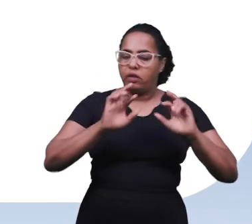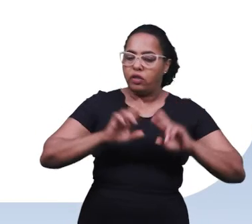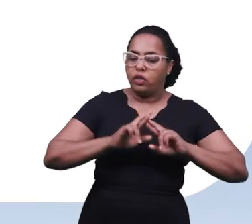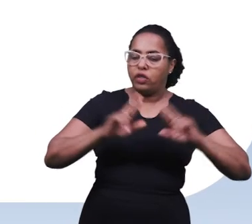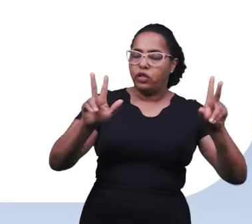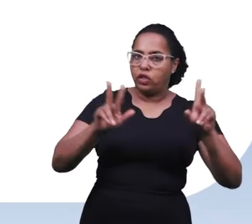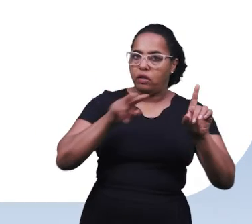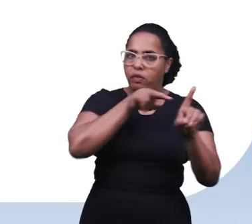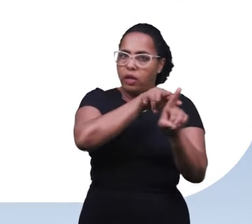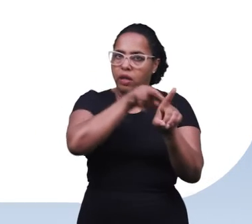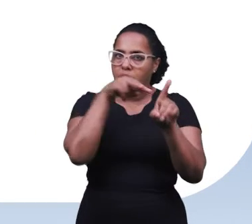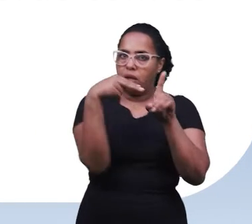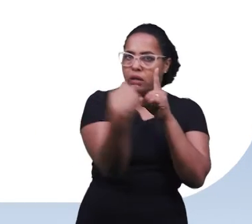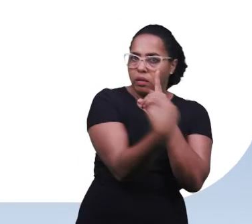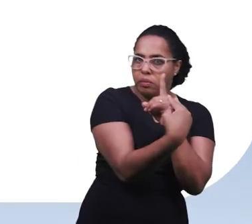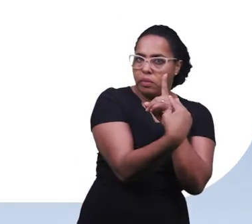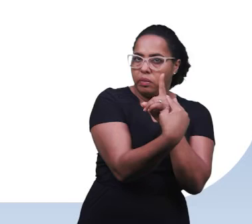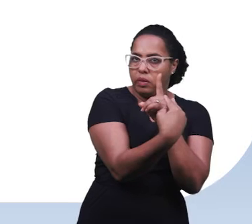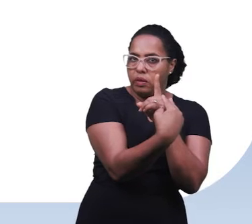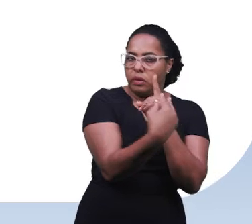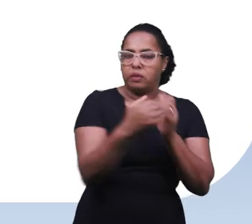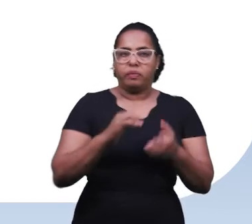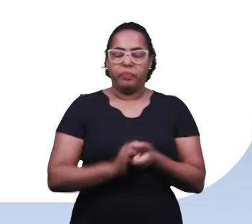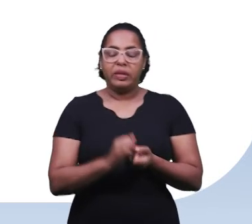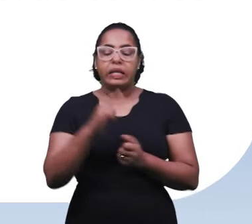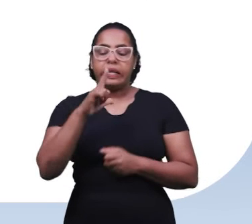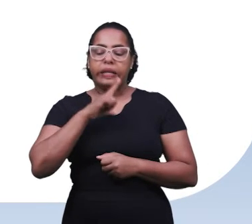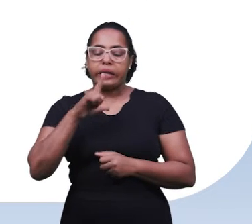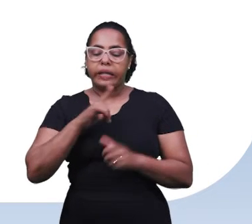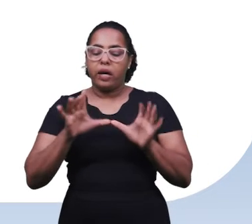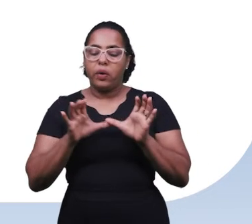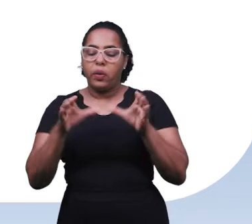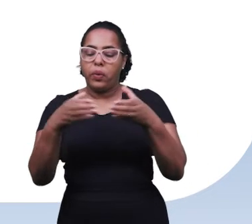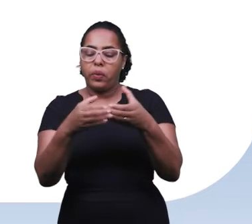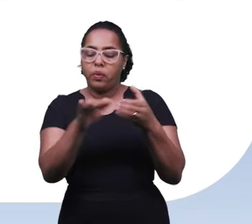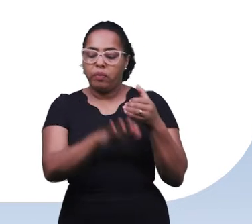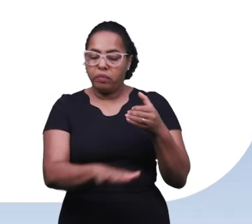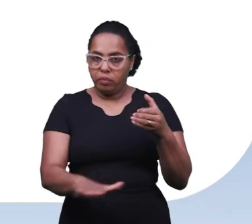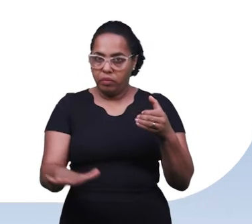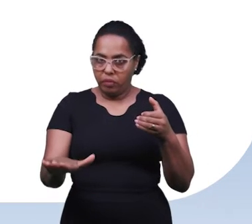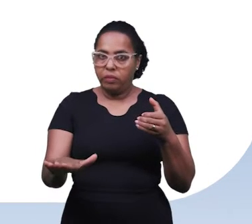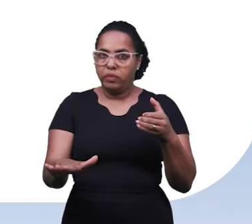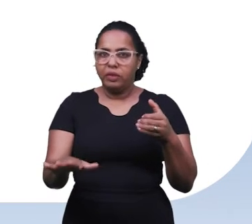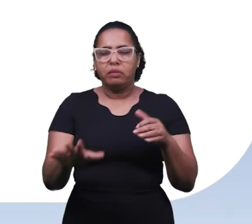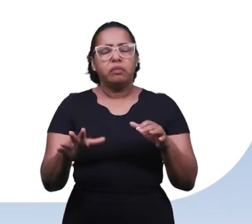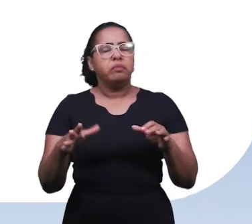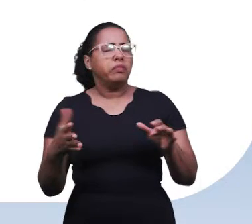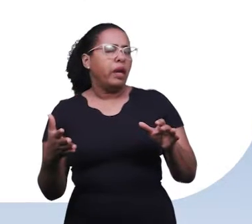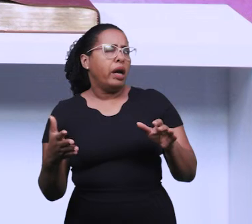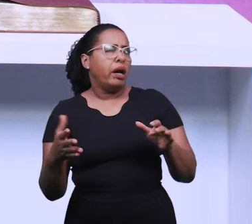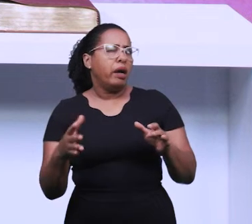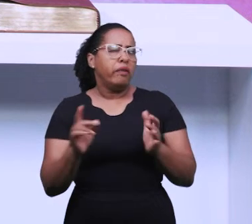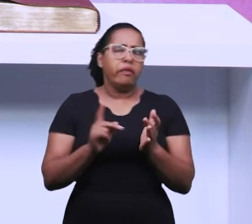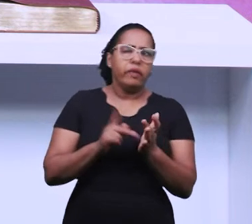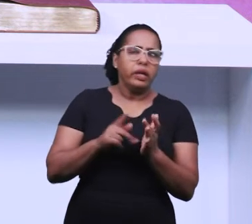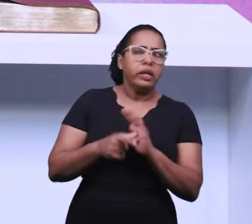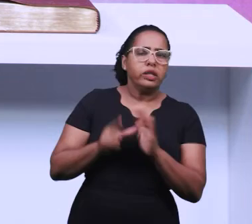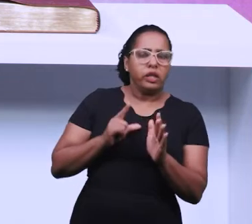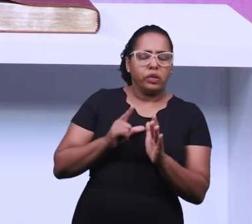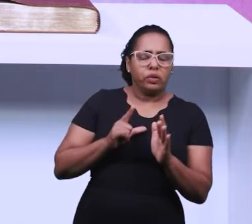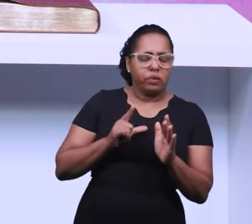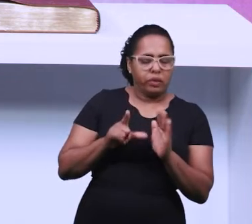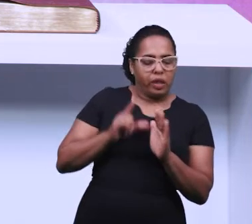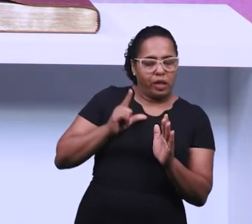diferentes perspectivas. Aqui eu tenho um grupo de crianças. Na verdade, vamos